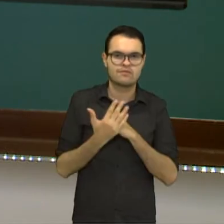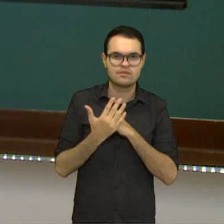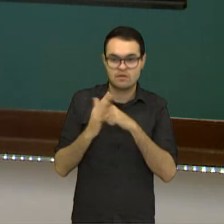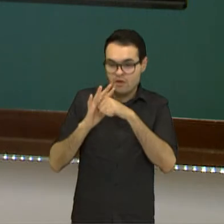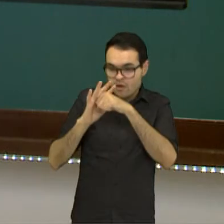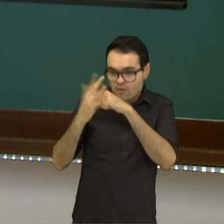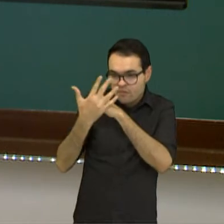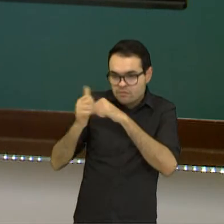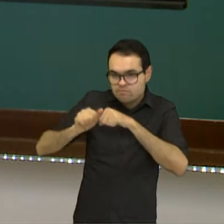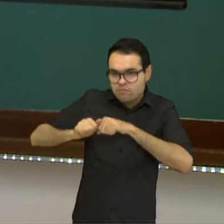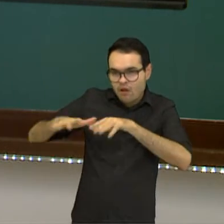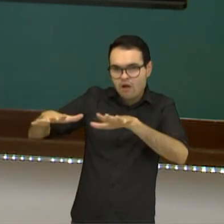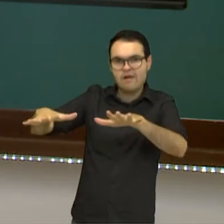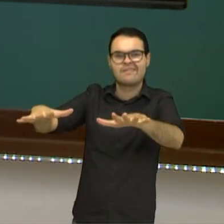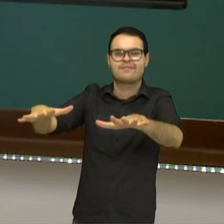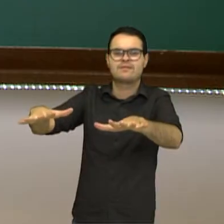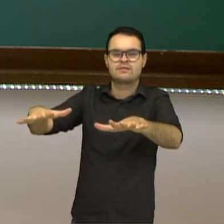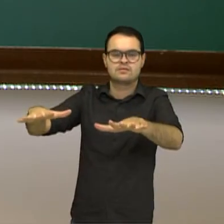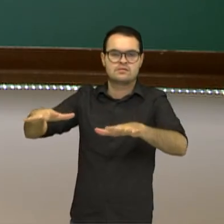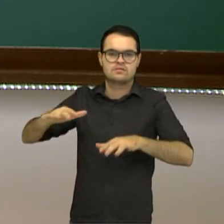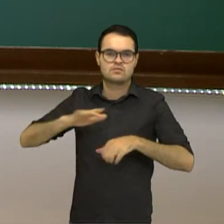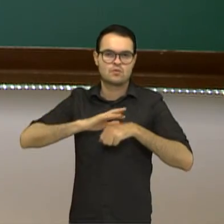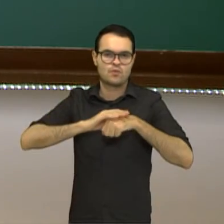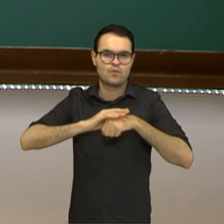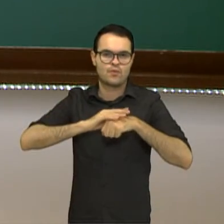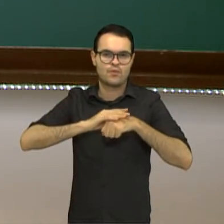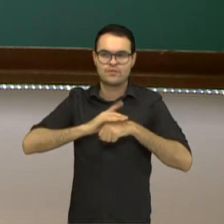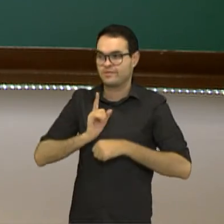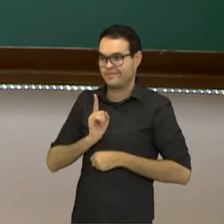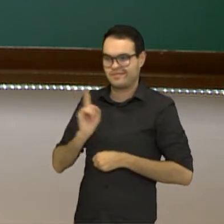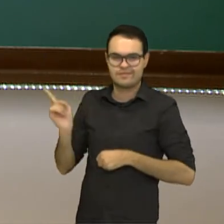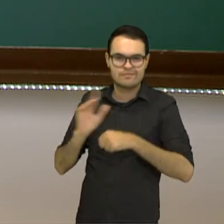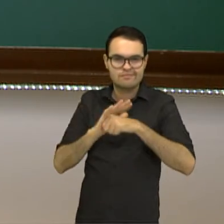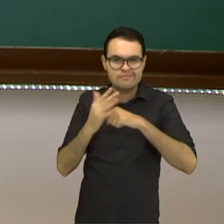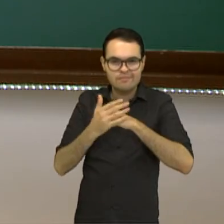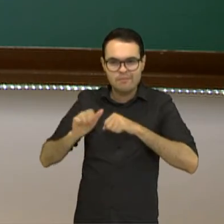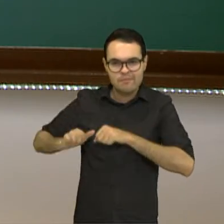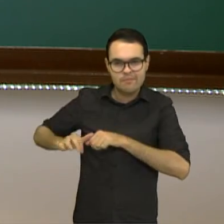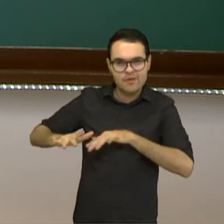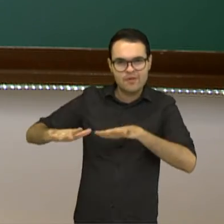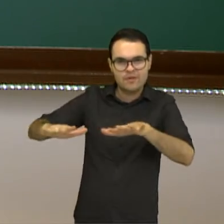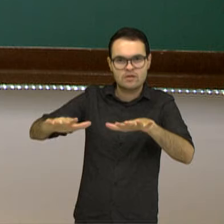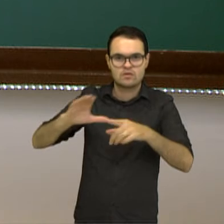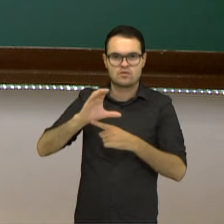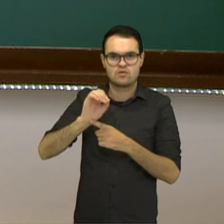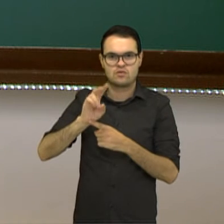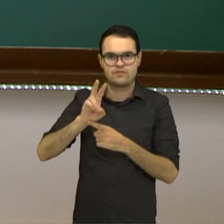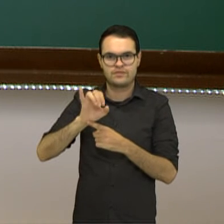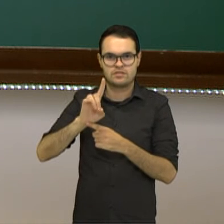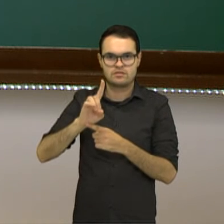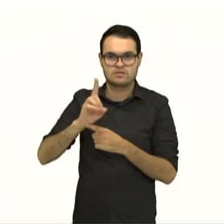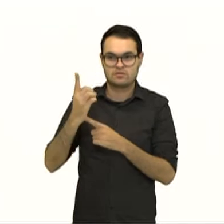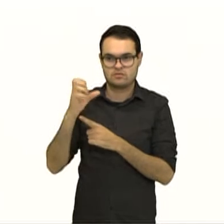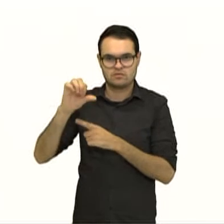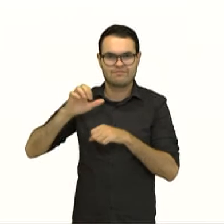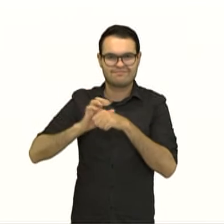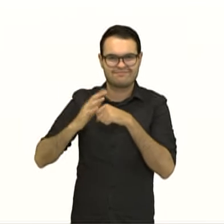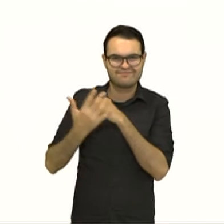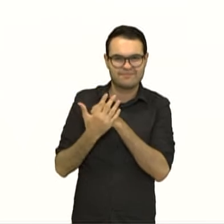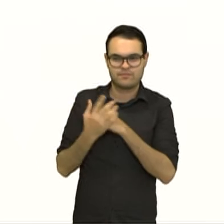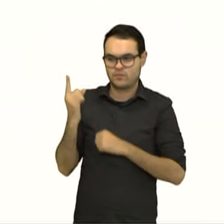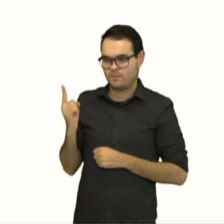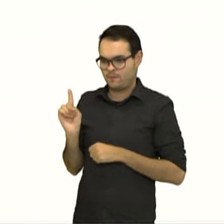exemplo, aqui, ó, uma transmissão de uma doença. Nesse caso aqui, a gente pode usar a Covid-19. Então, uma pessoa